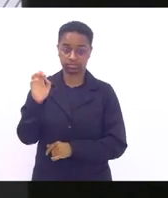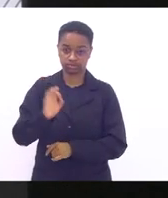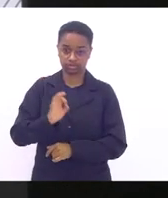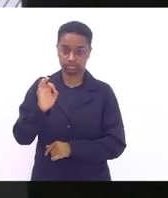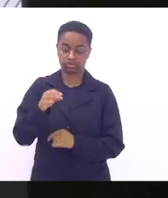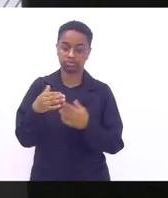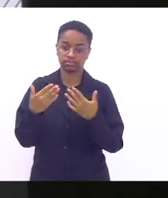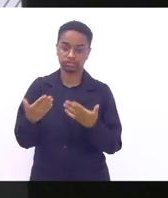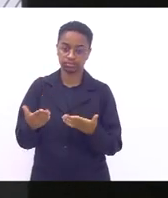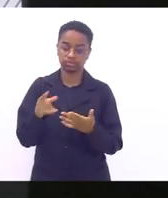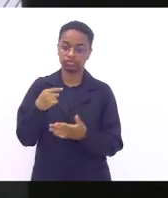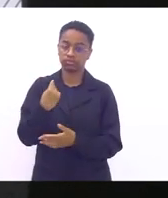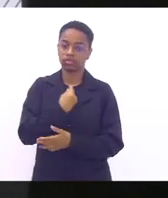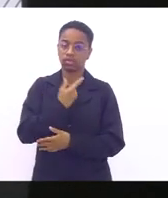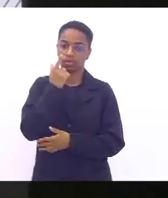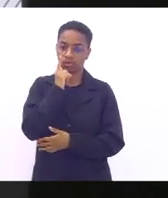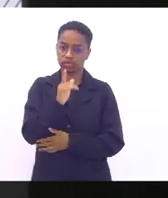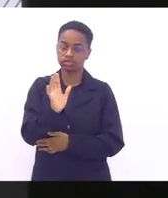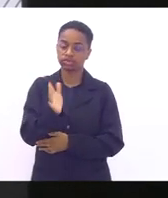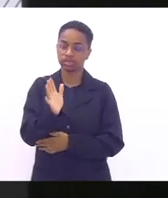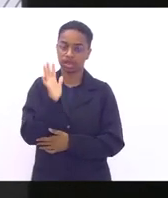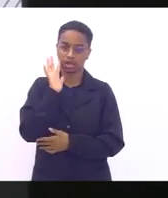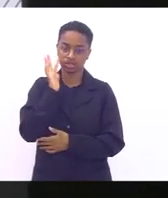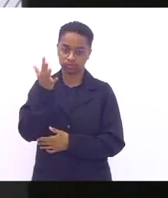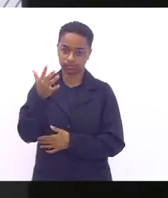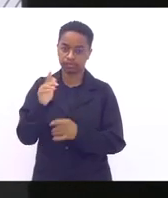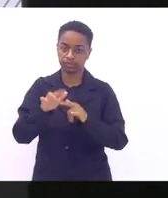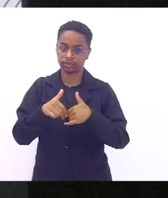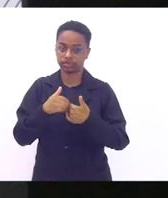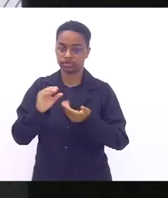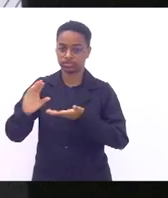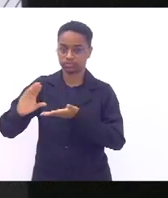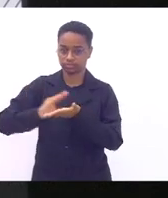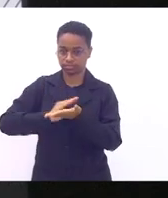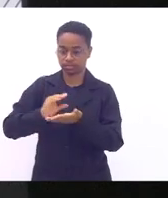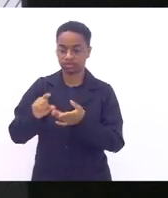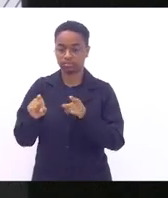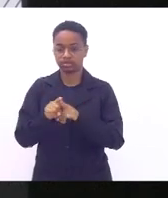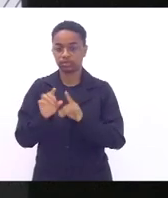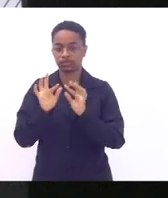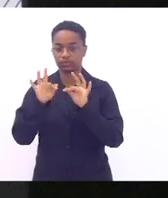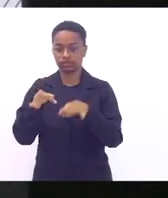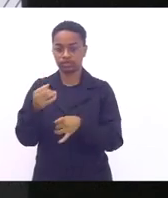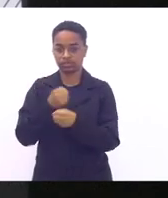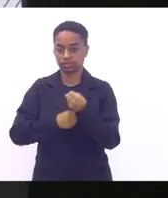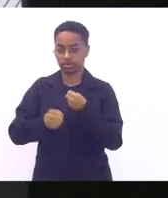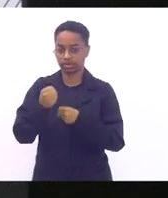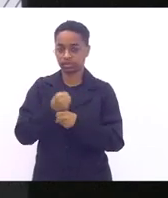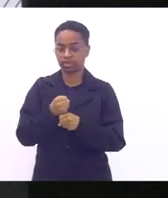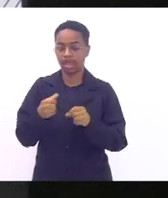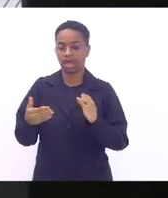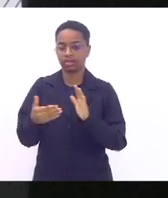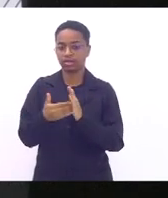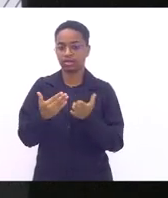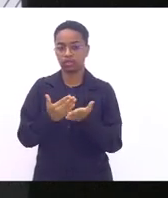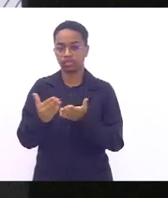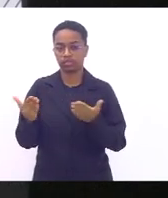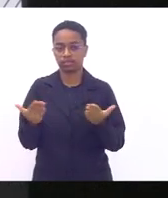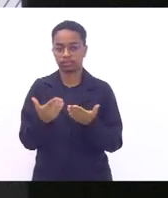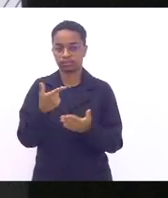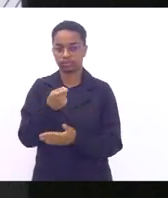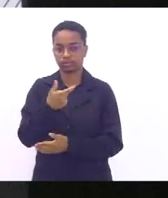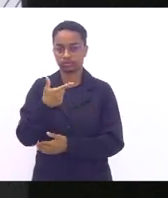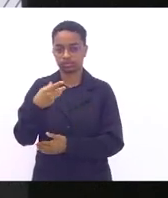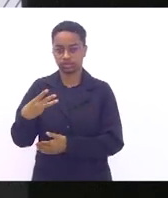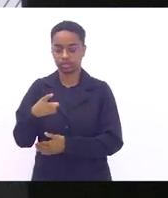aí a gente já conseguiu isso com essa verba. Então, a gente, no final do ano passado, até o início desse ano, a gente fez o levantamento